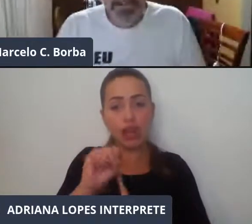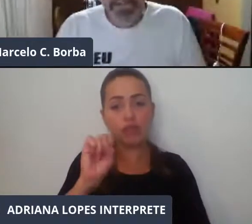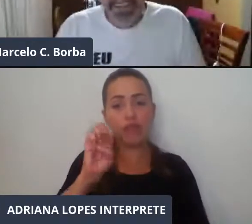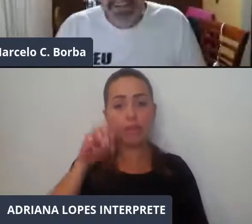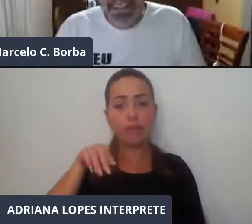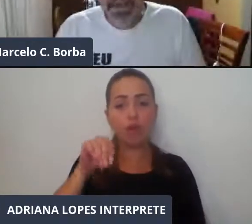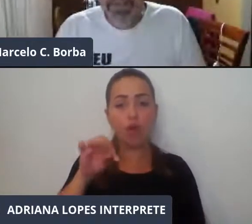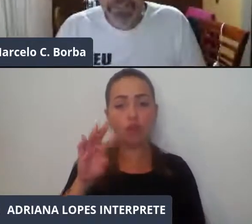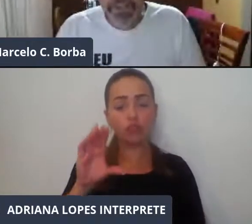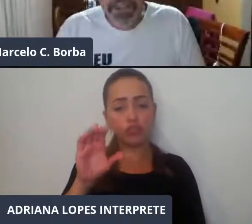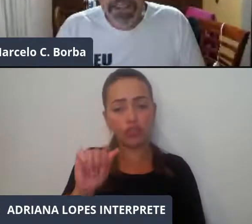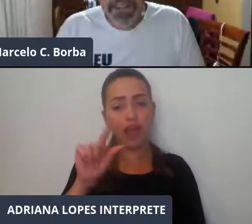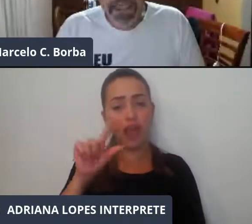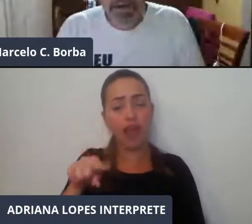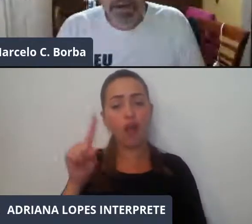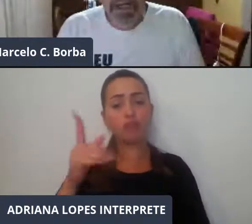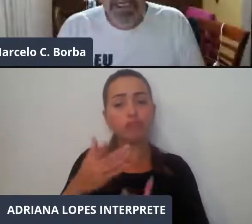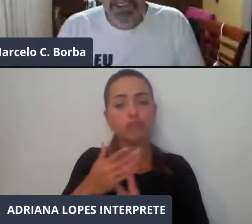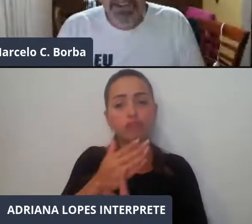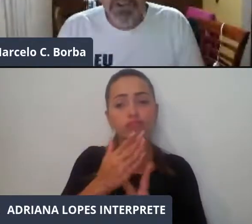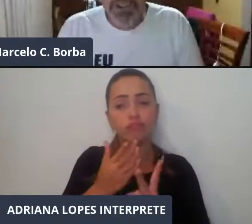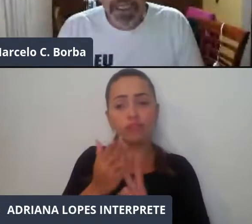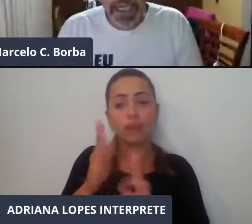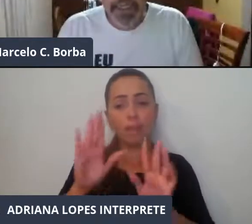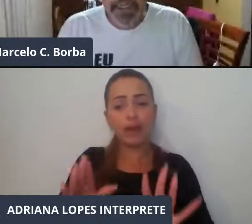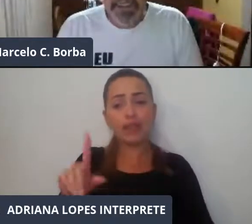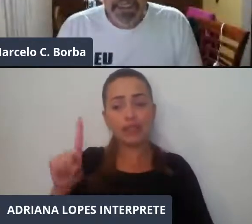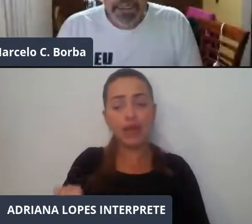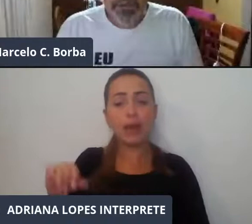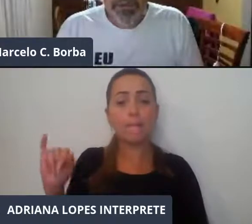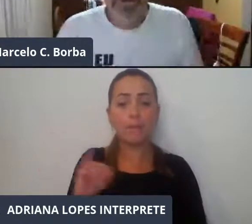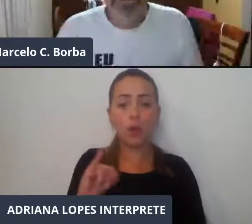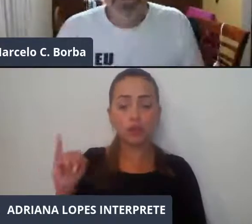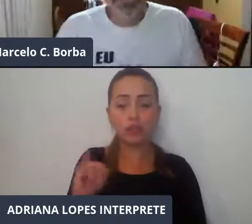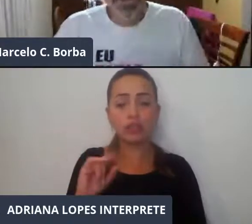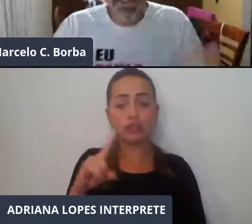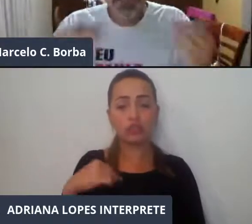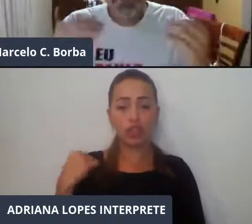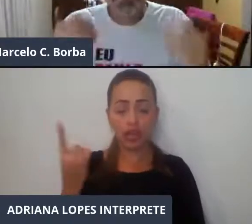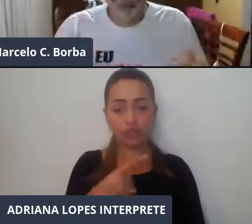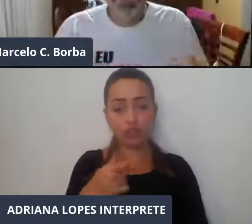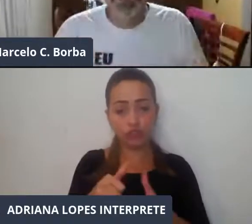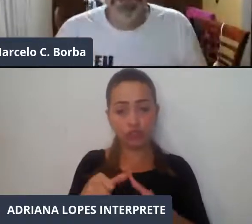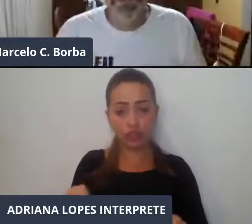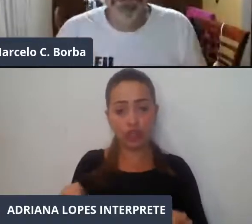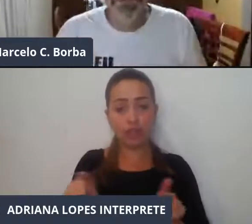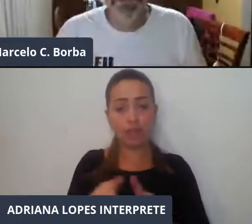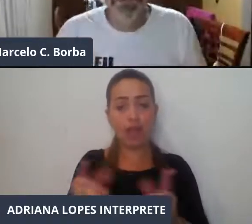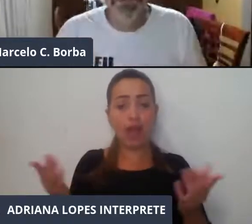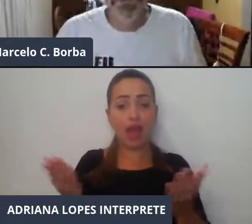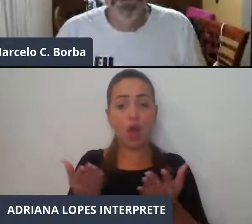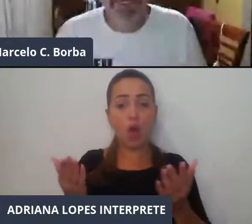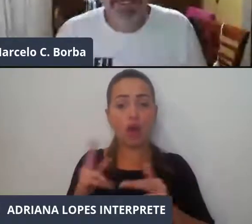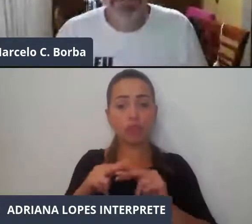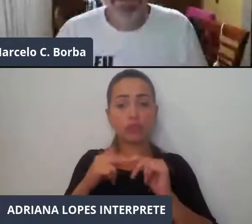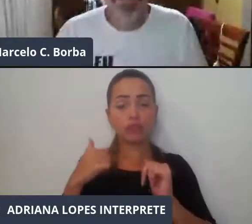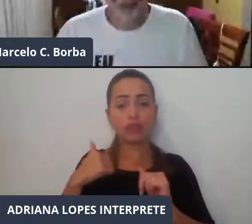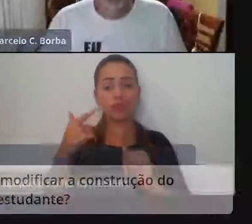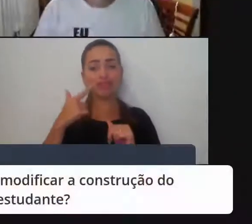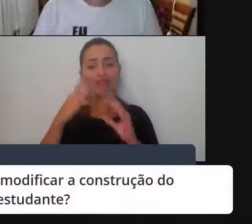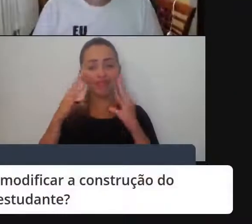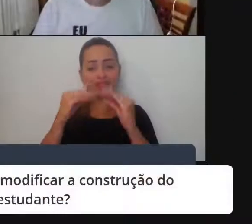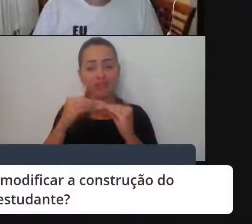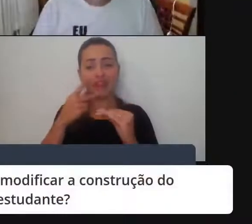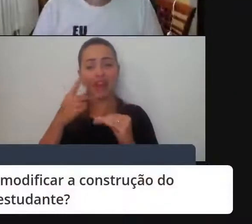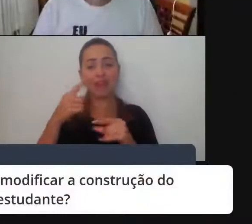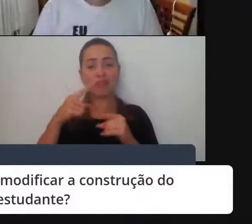vertente, mas é fundamental a gente estar, inclusive, agora por isso eu devo parar de falar, porque o